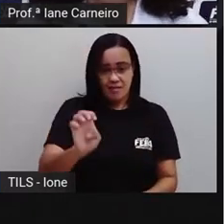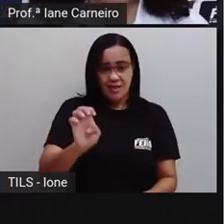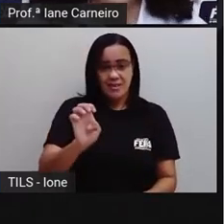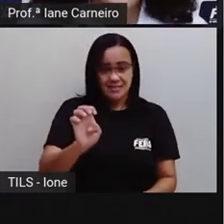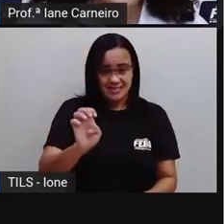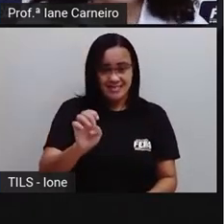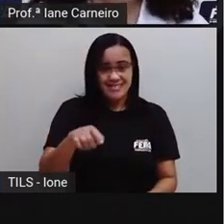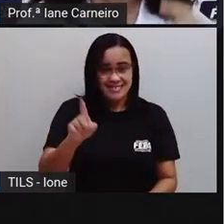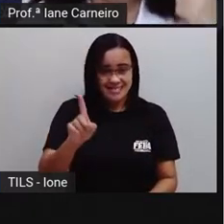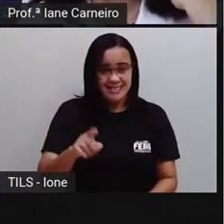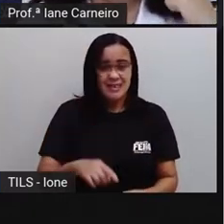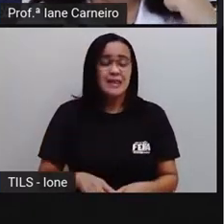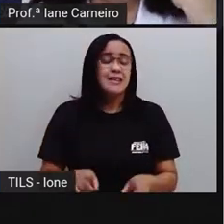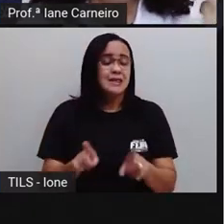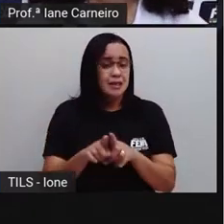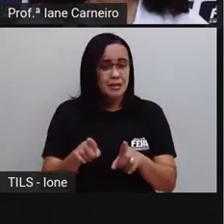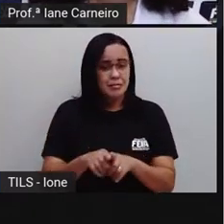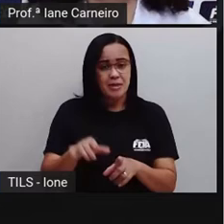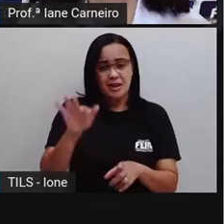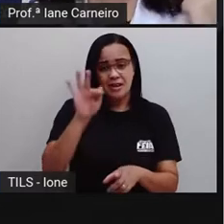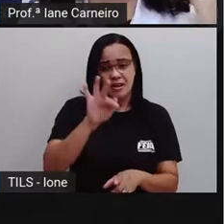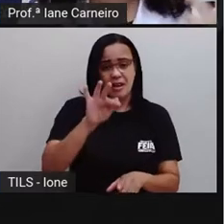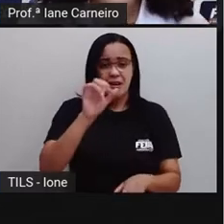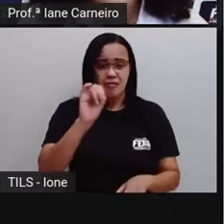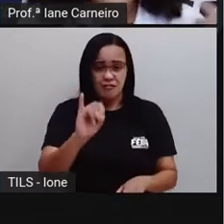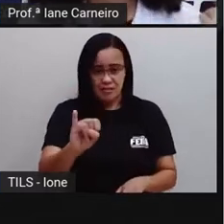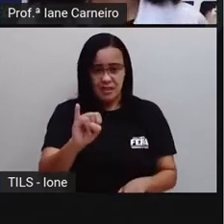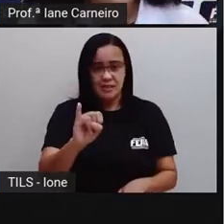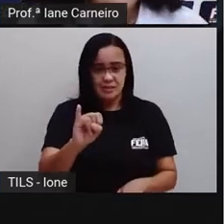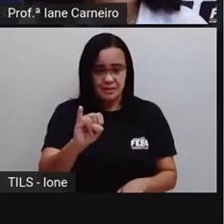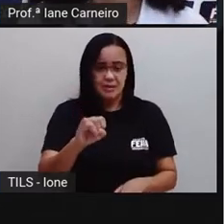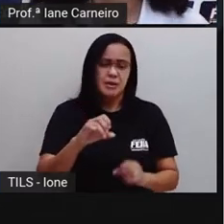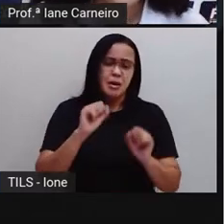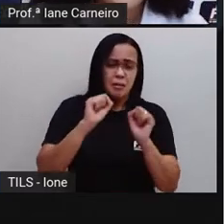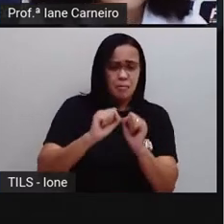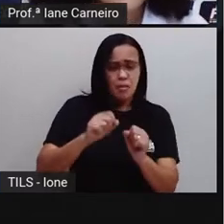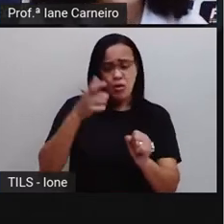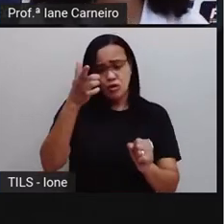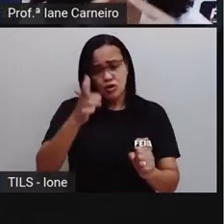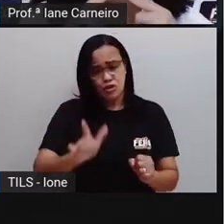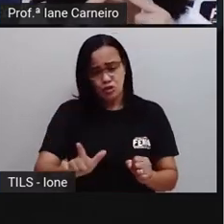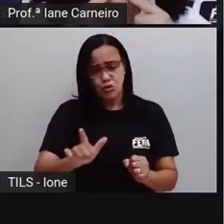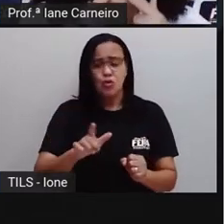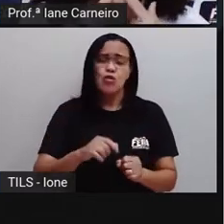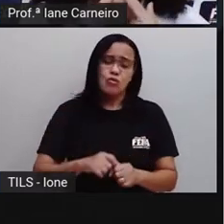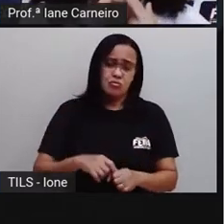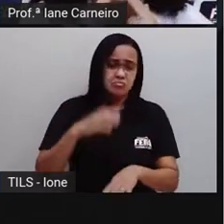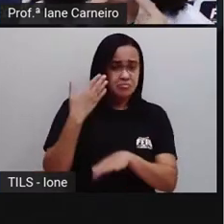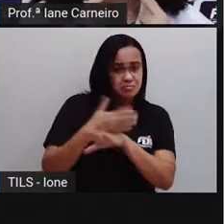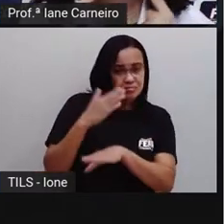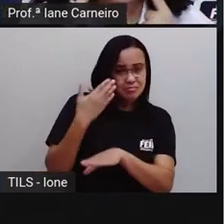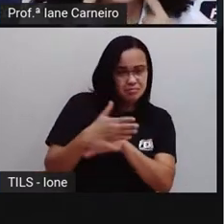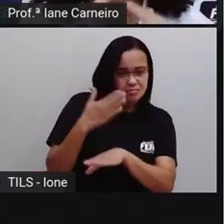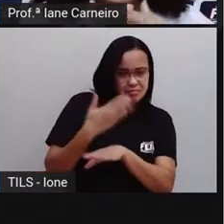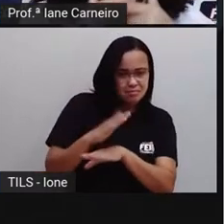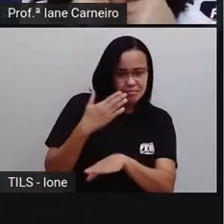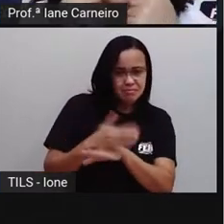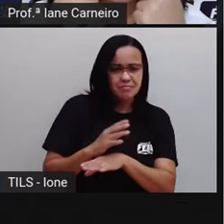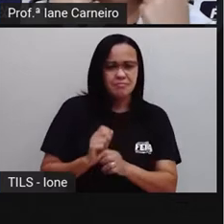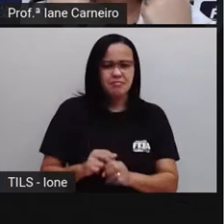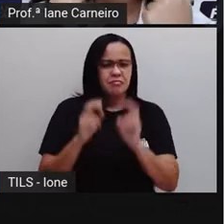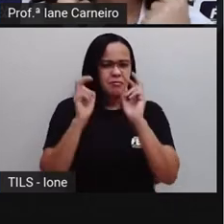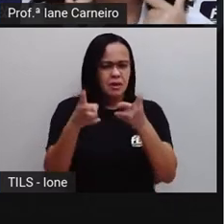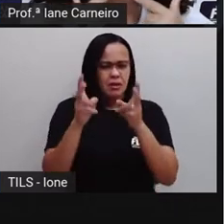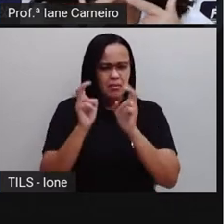som do hino é o Finn ó fi e você pode repetir com a pró e se exercícios de vocês ver até